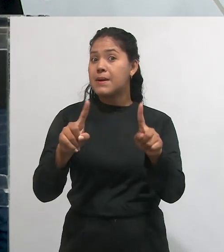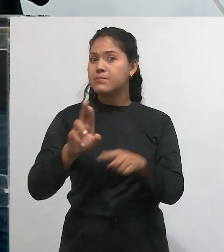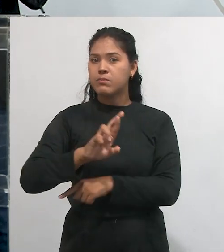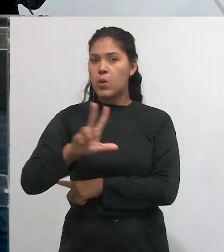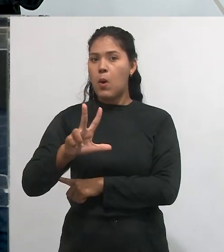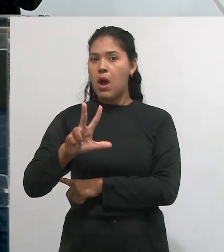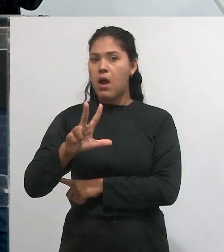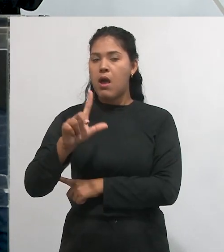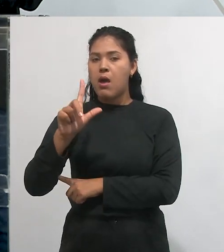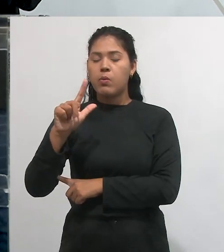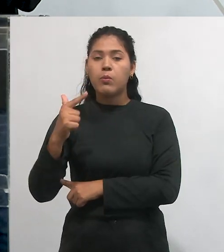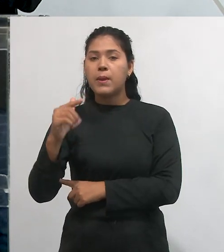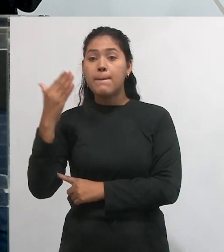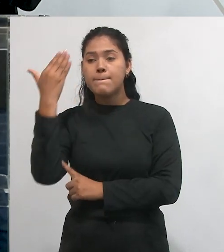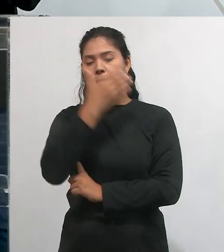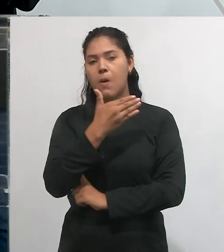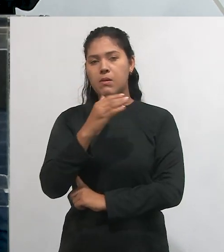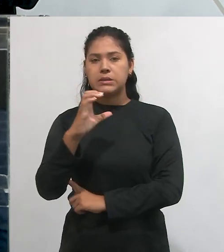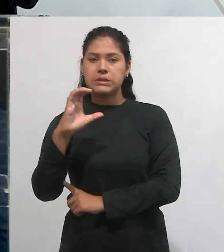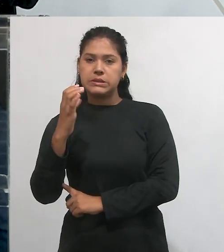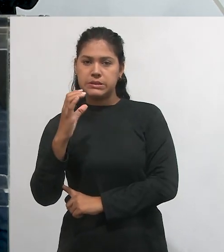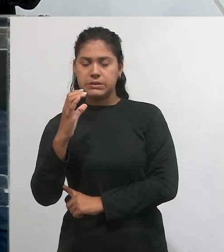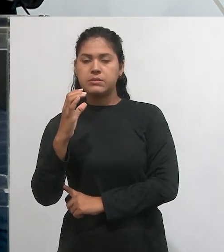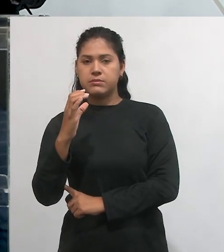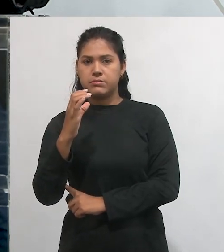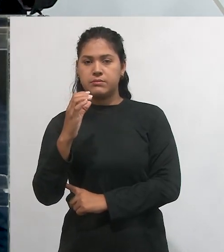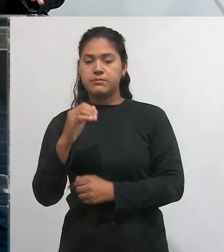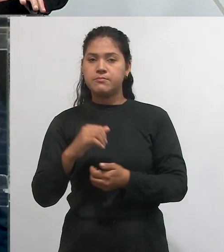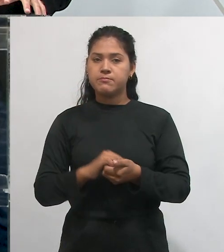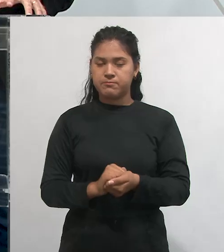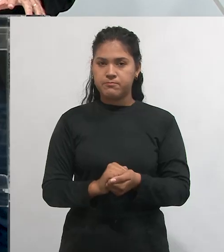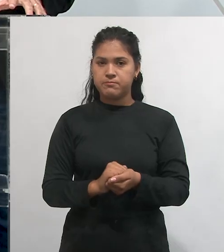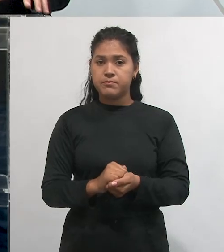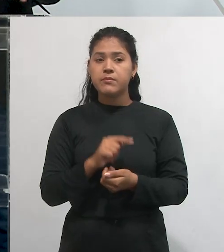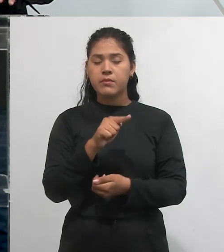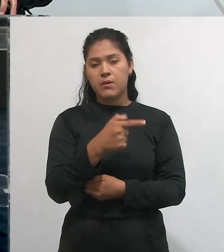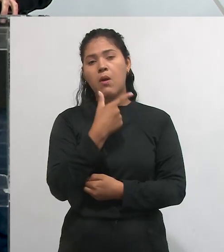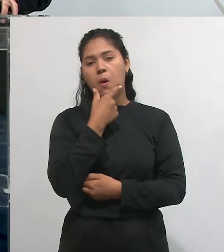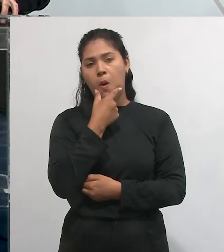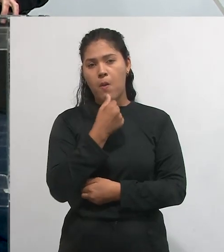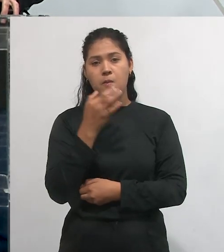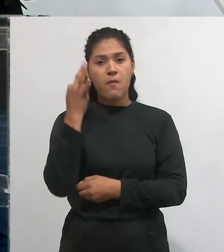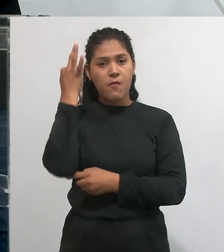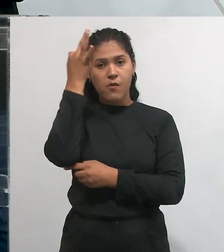que é a linguagem mitológica. Essa também, Parmênides vai falar o seguinte, olha, isso